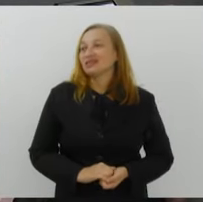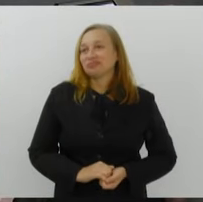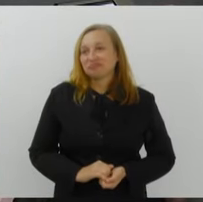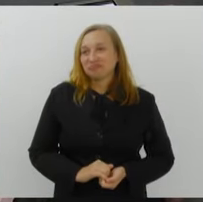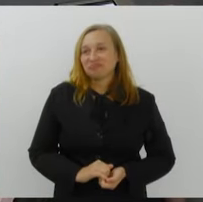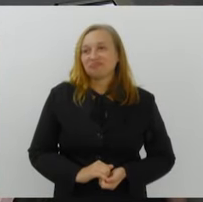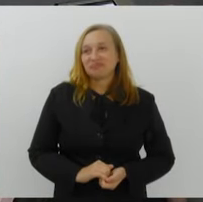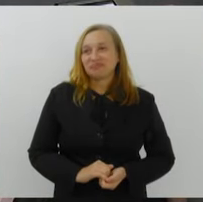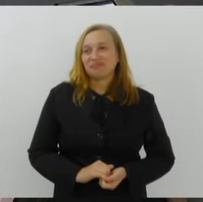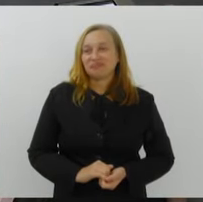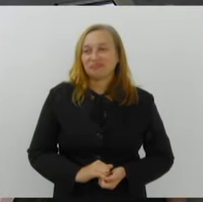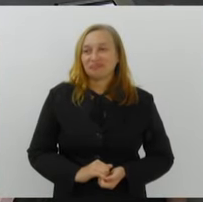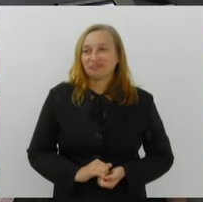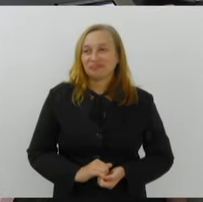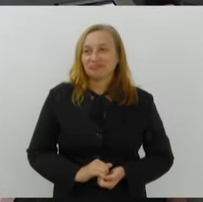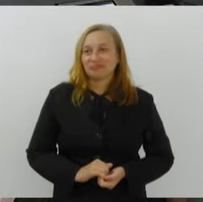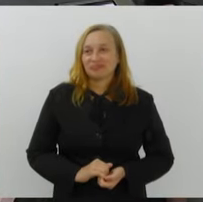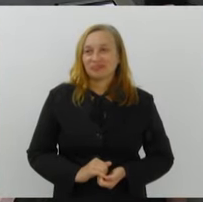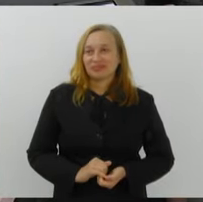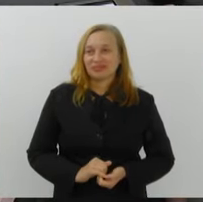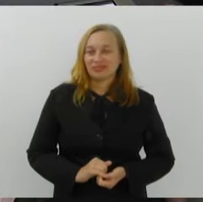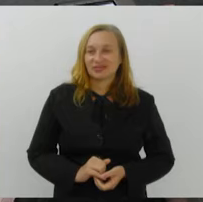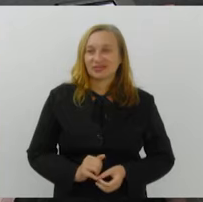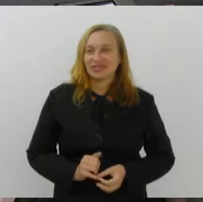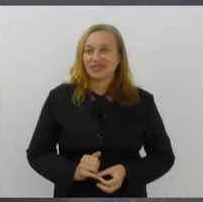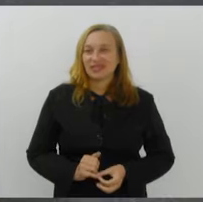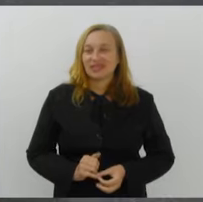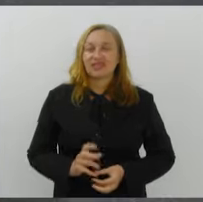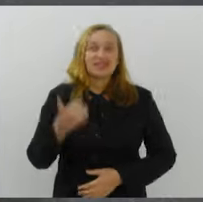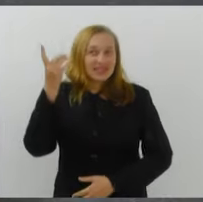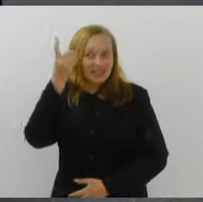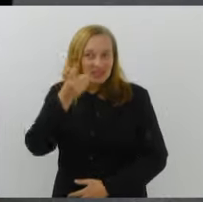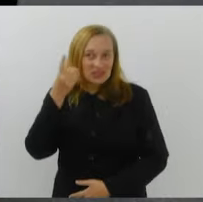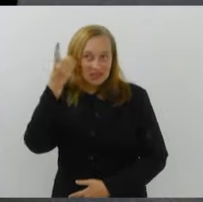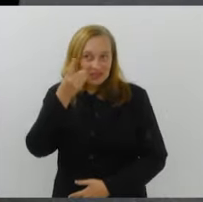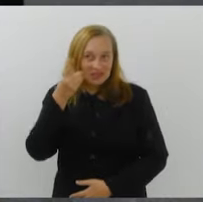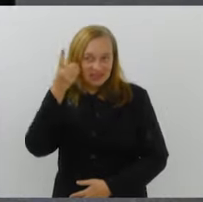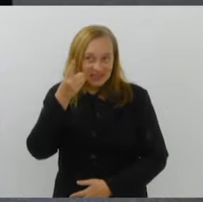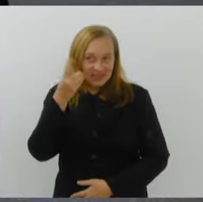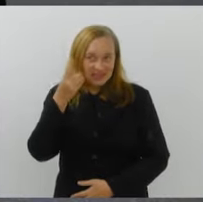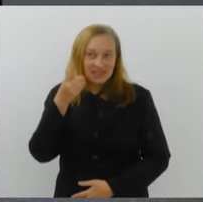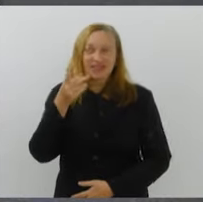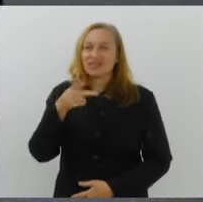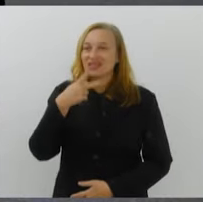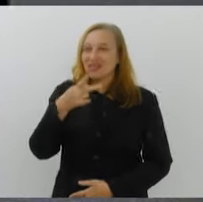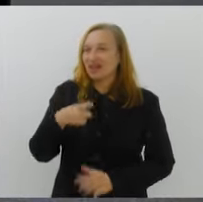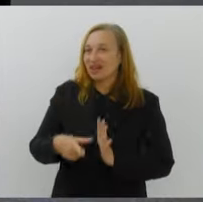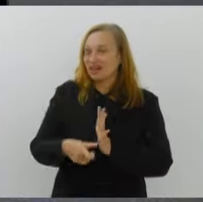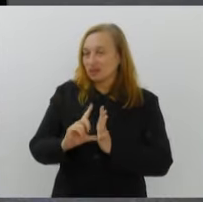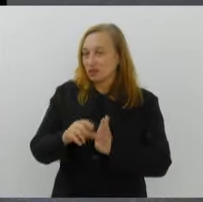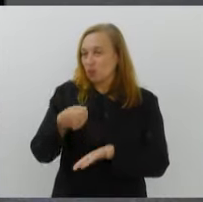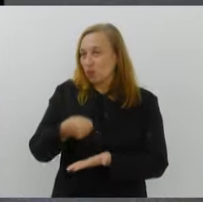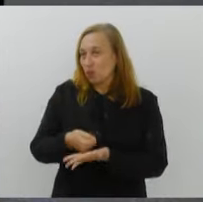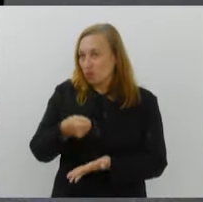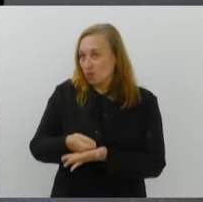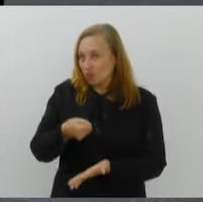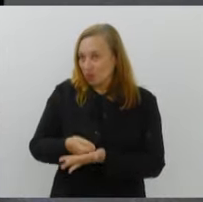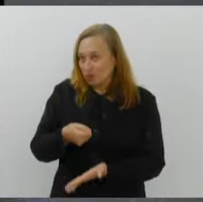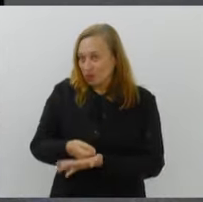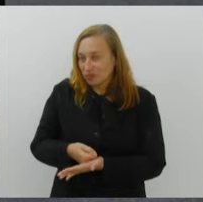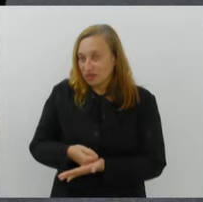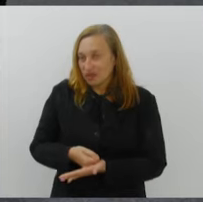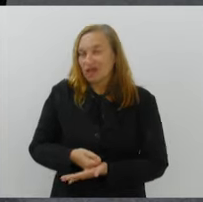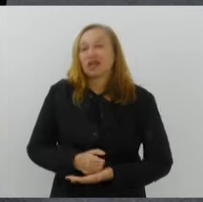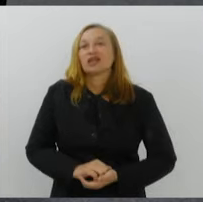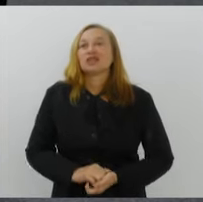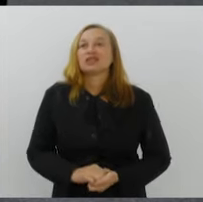Deputado Flávio Serafim, direito de deputada resposta. Deputada Tia Ju, um dos deputados que me antecederam, ele cobrou que